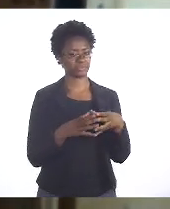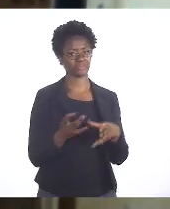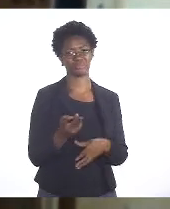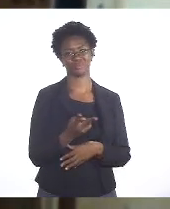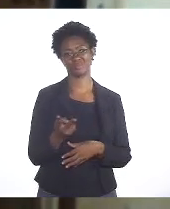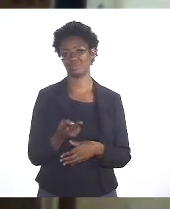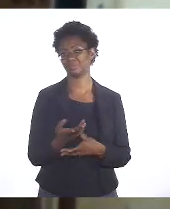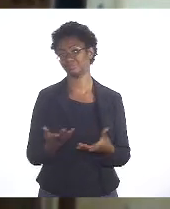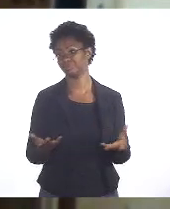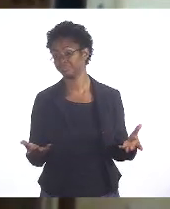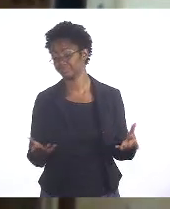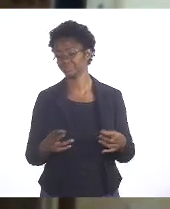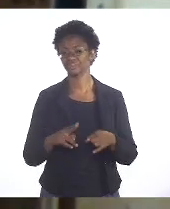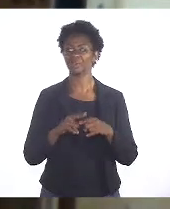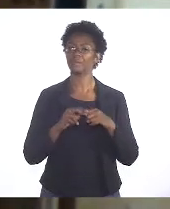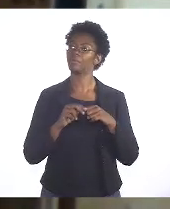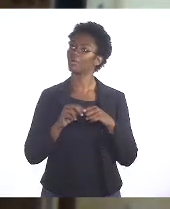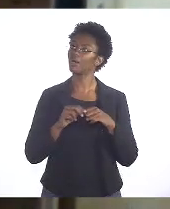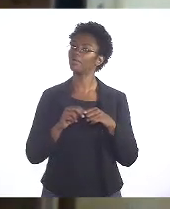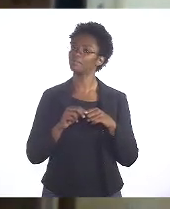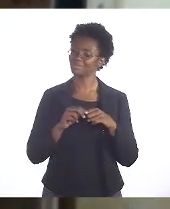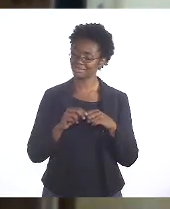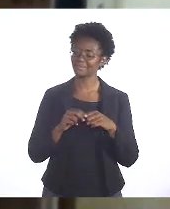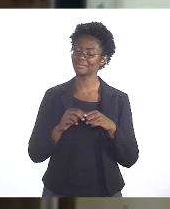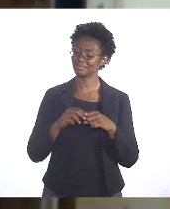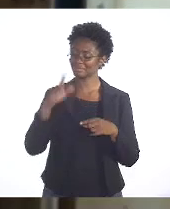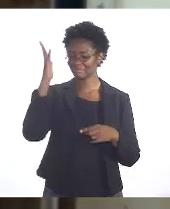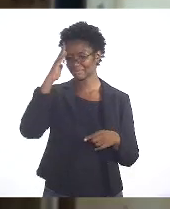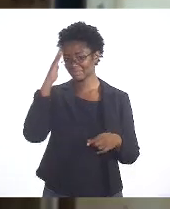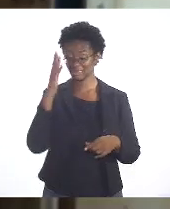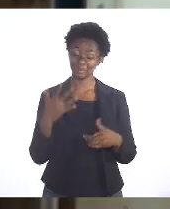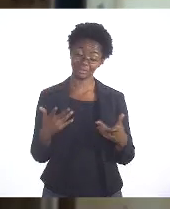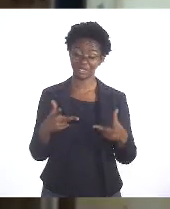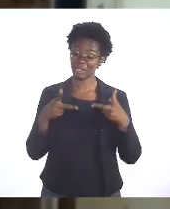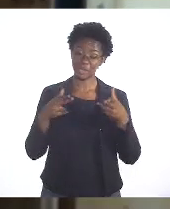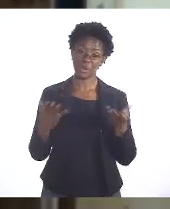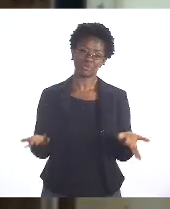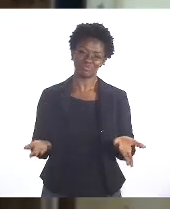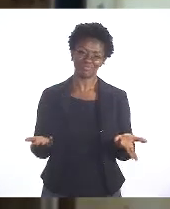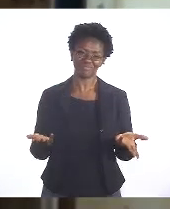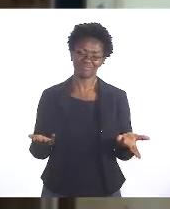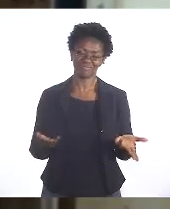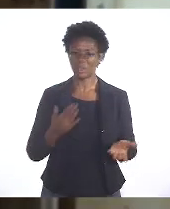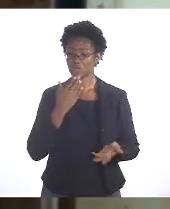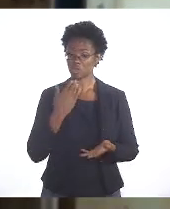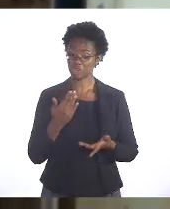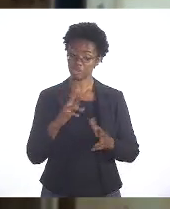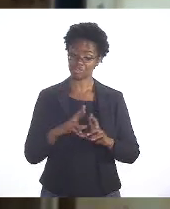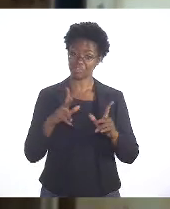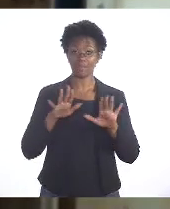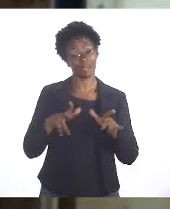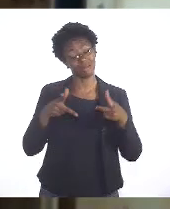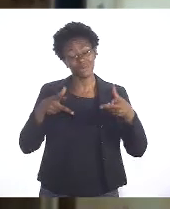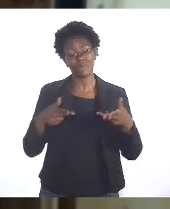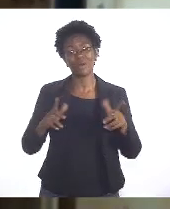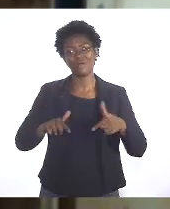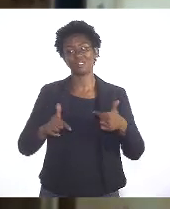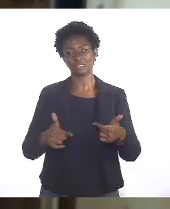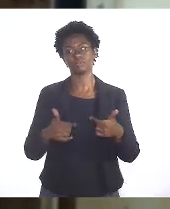até porque são faces da mesma moeda criminosa. E essas eleições têm